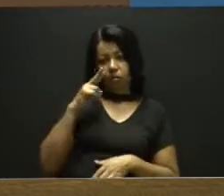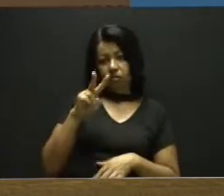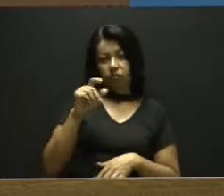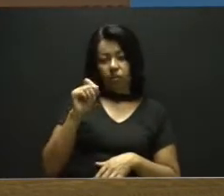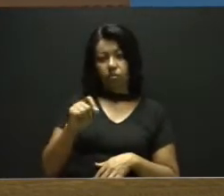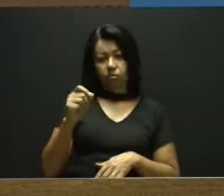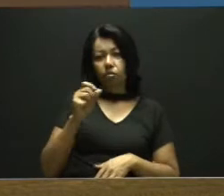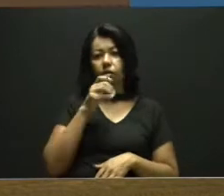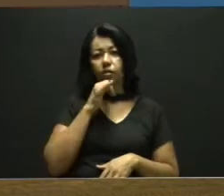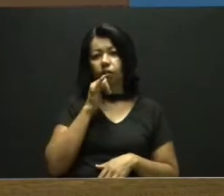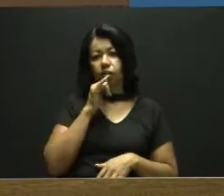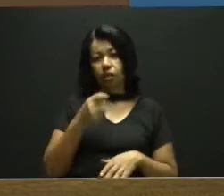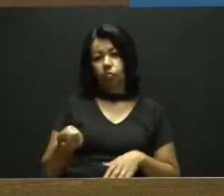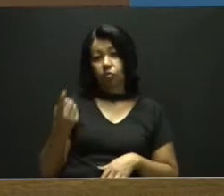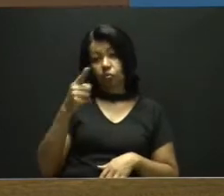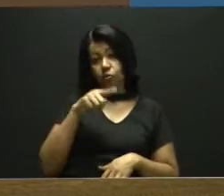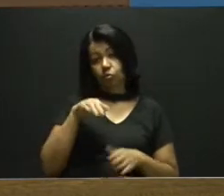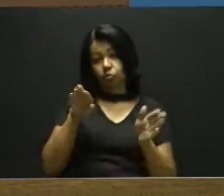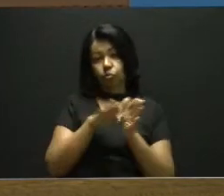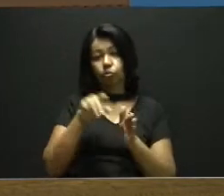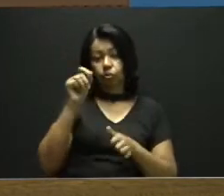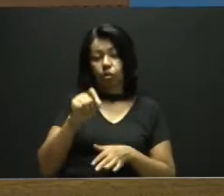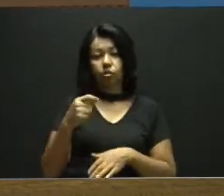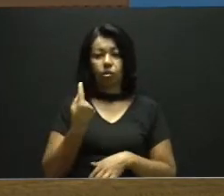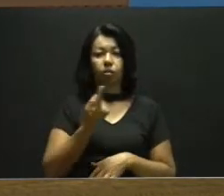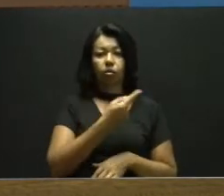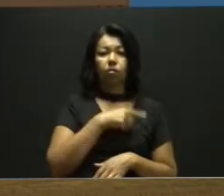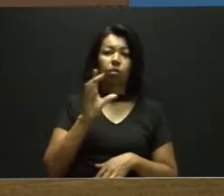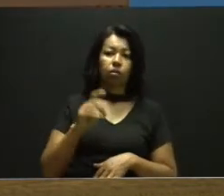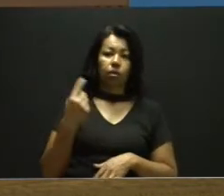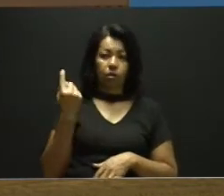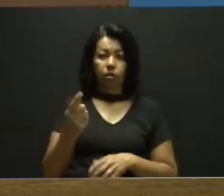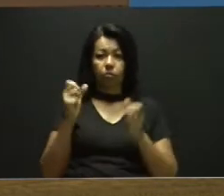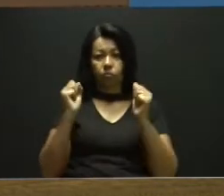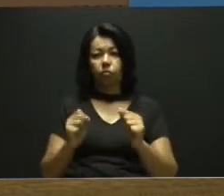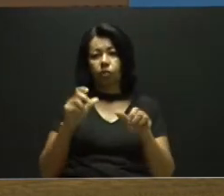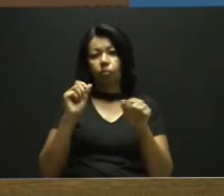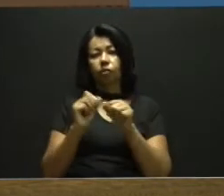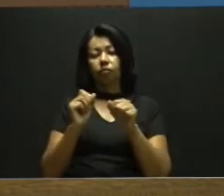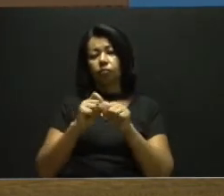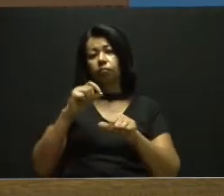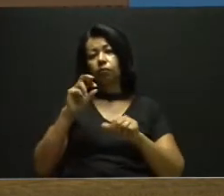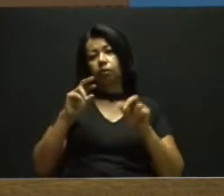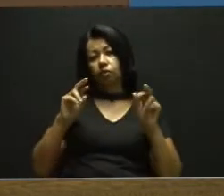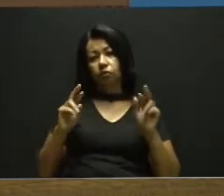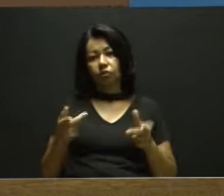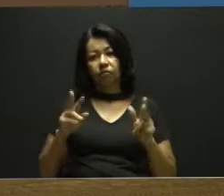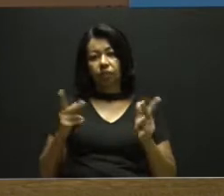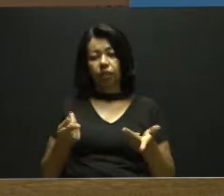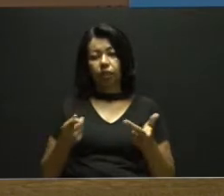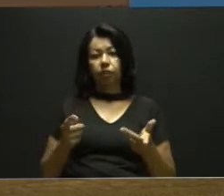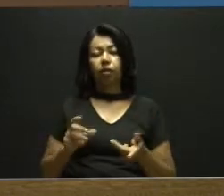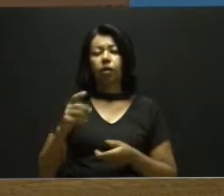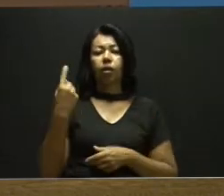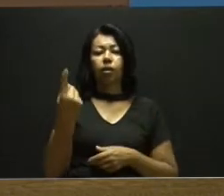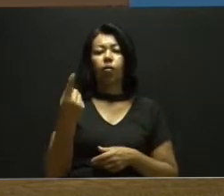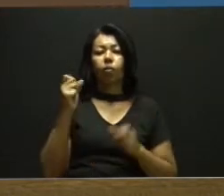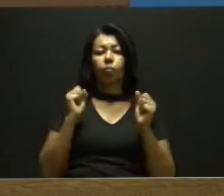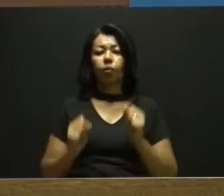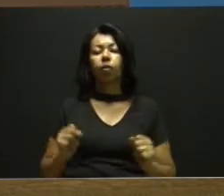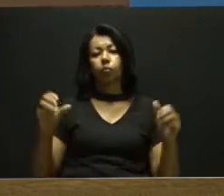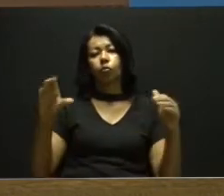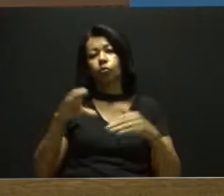é que cada um de nós pode fazer a diferença cada um de nós pode dar a mão ao